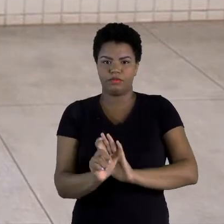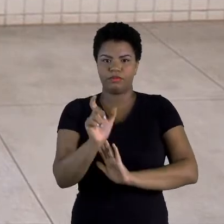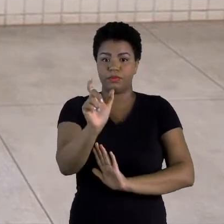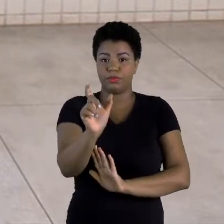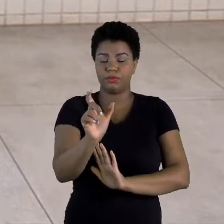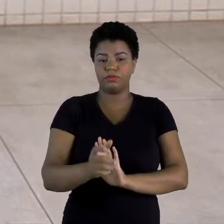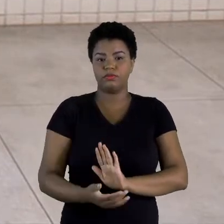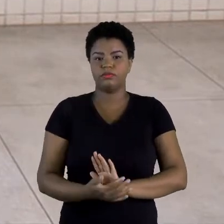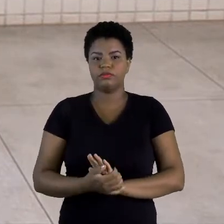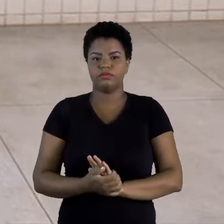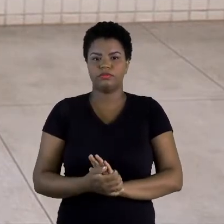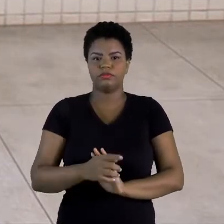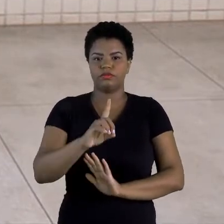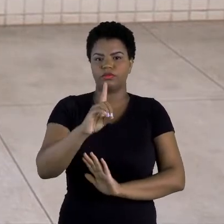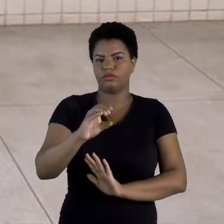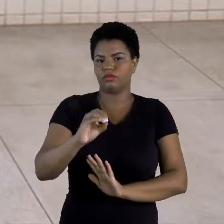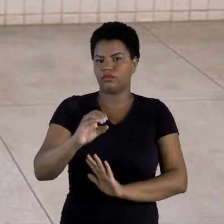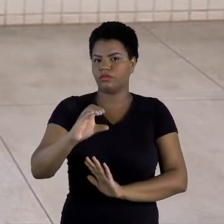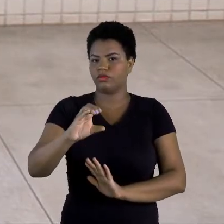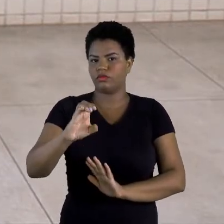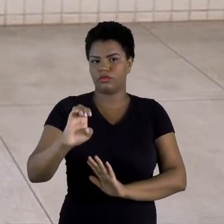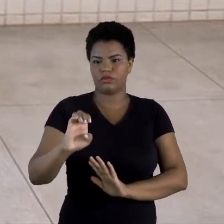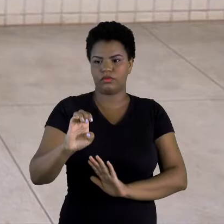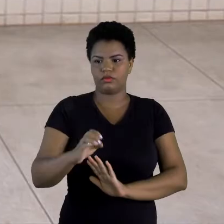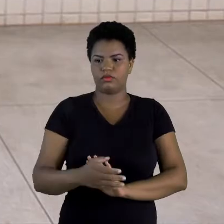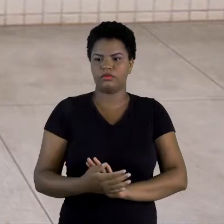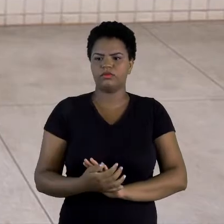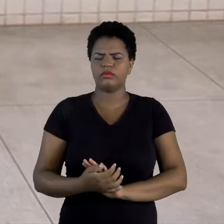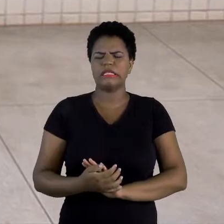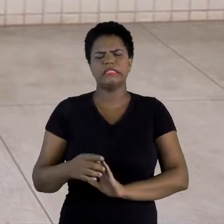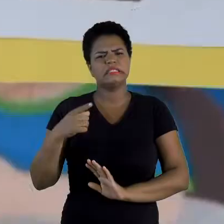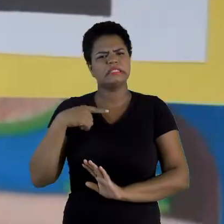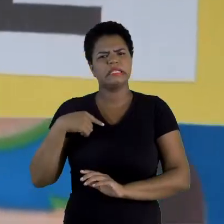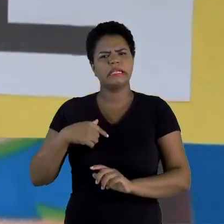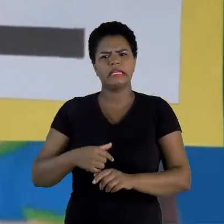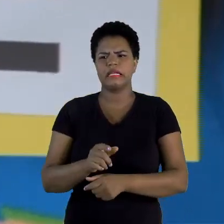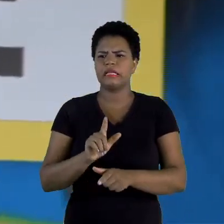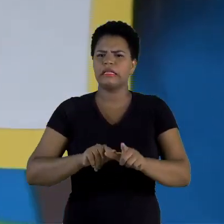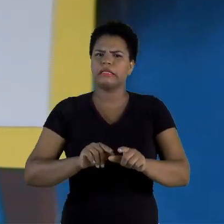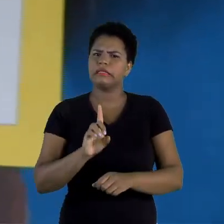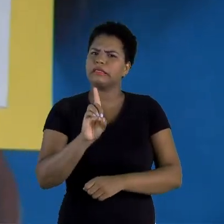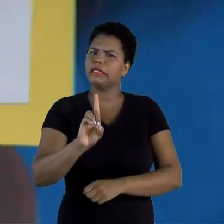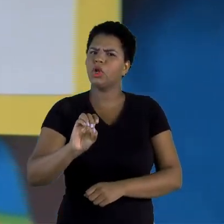palavra doce. A palavra doce tem a letra D ou T?